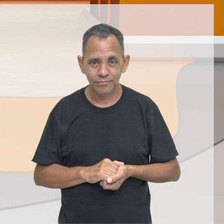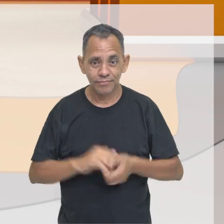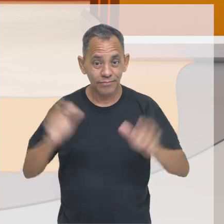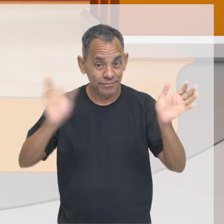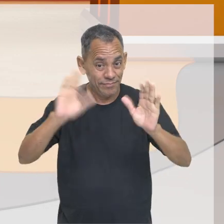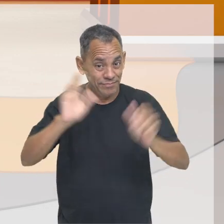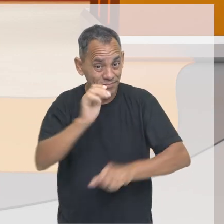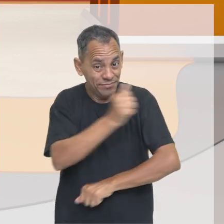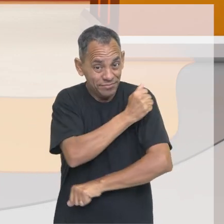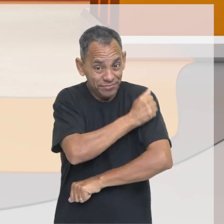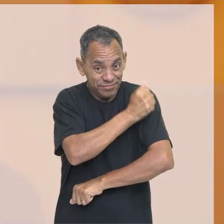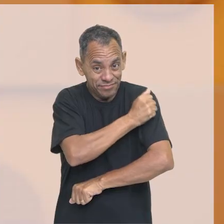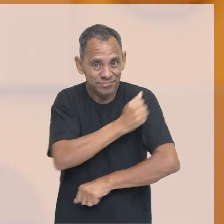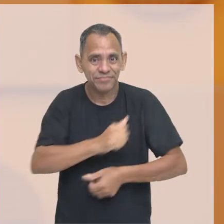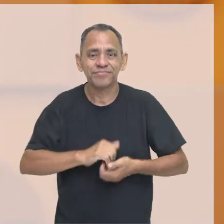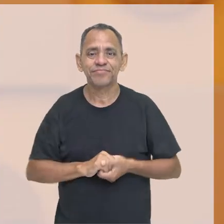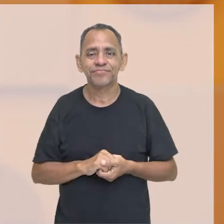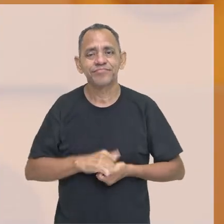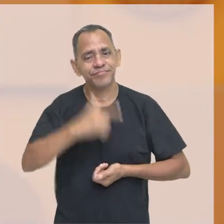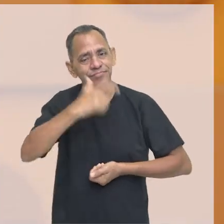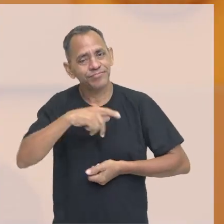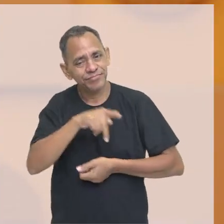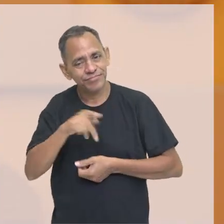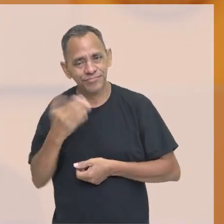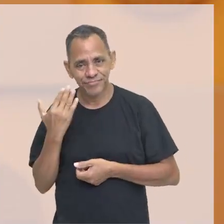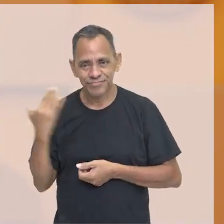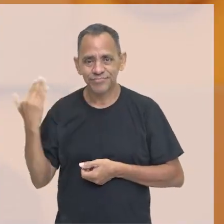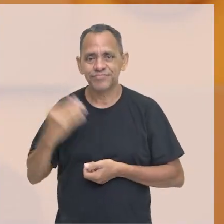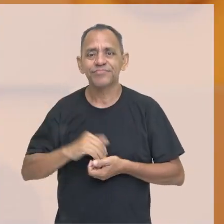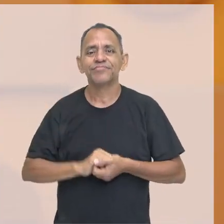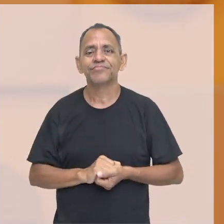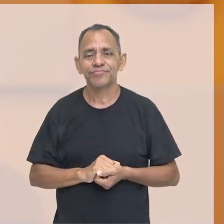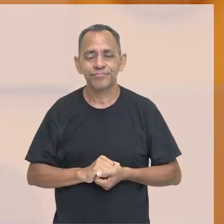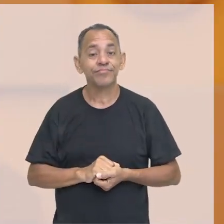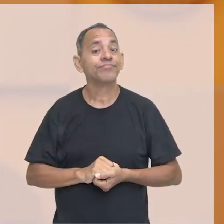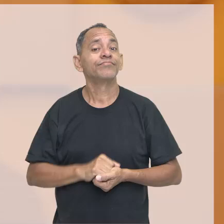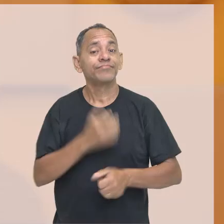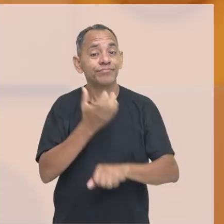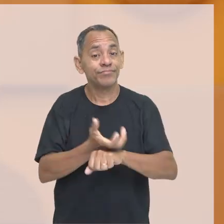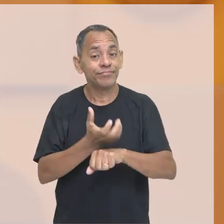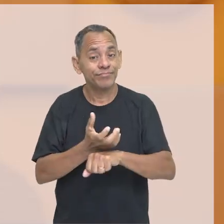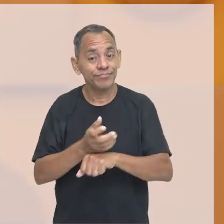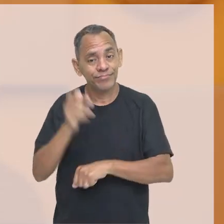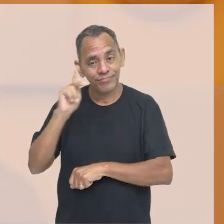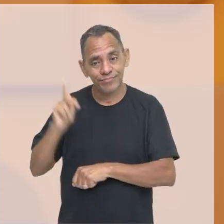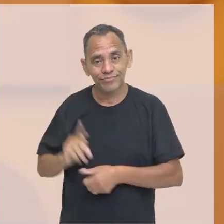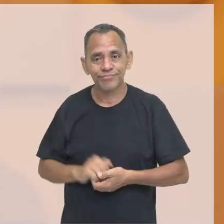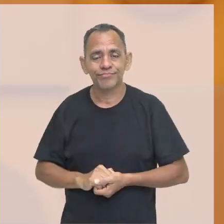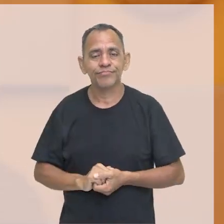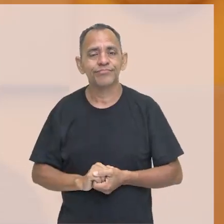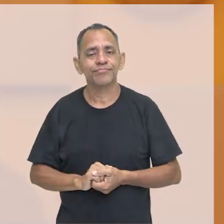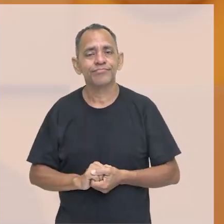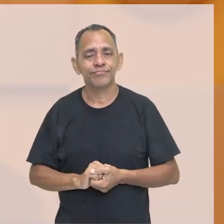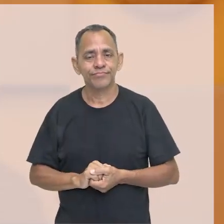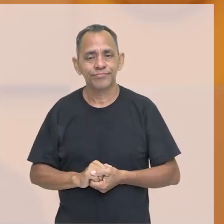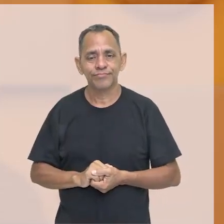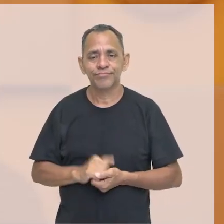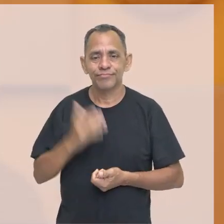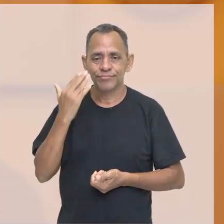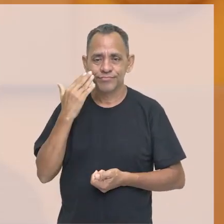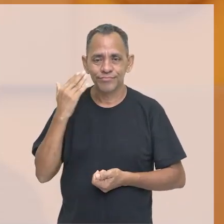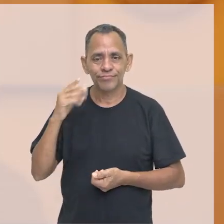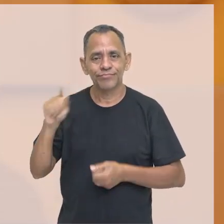Olá, queridos alunos! Eu sou a professora Michele Santos, professora de História, e vamos conhecer o nosso objeto